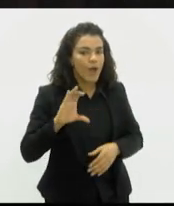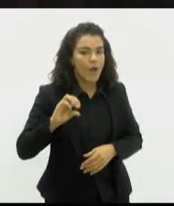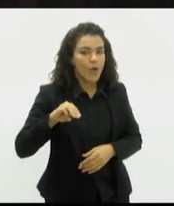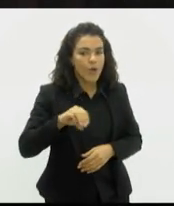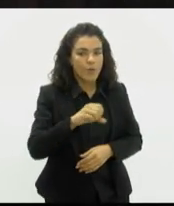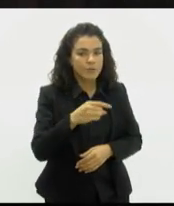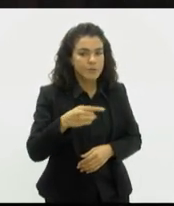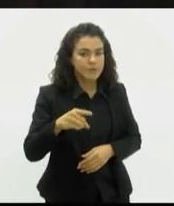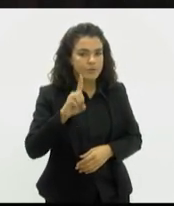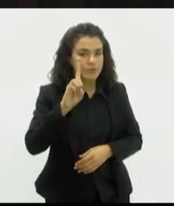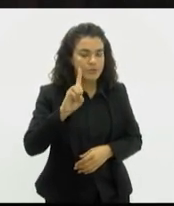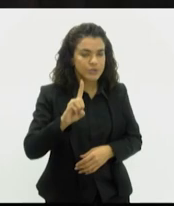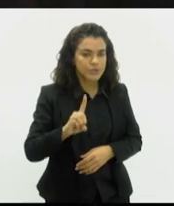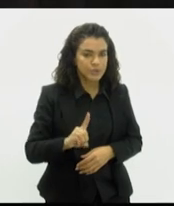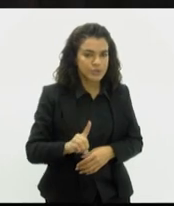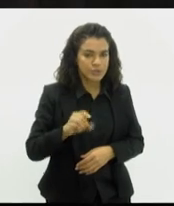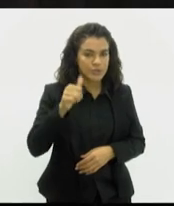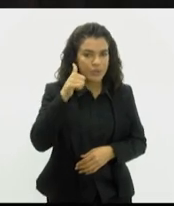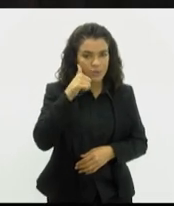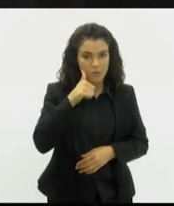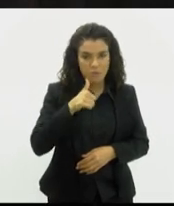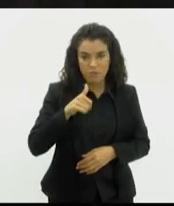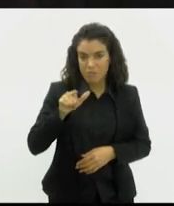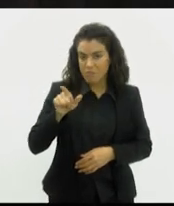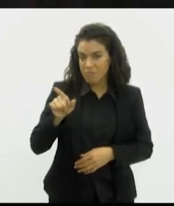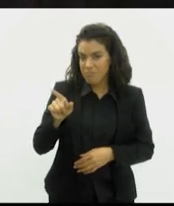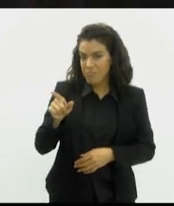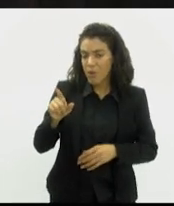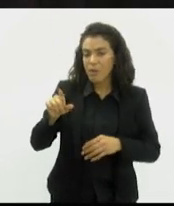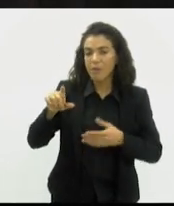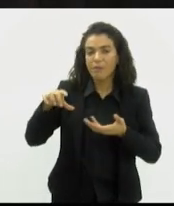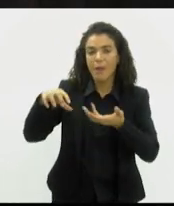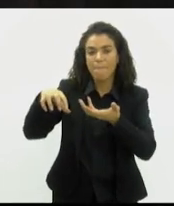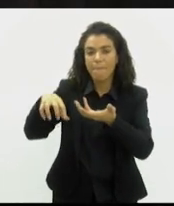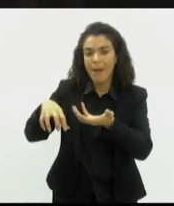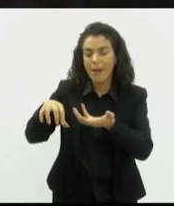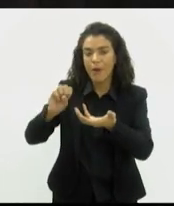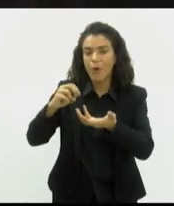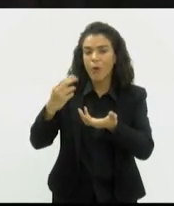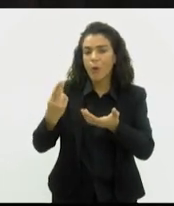da Mulher da Câmara dos Deputados? Ou do Senado Federal?